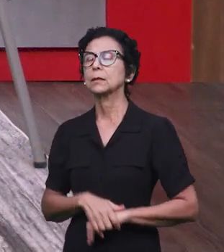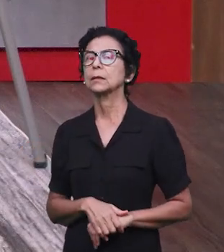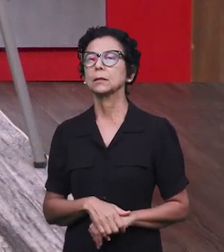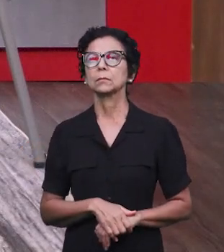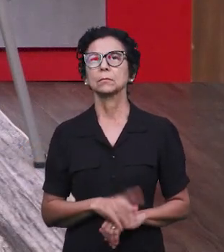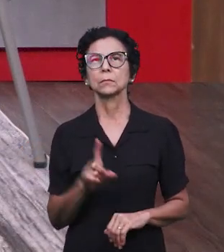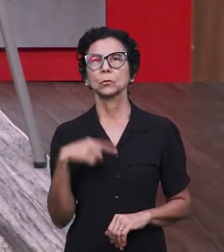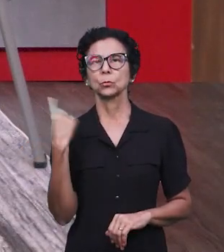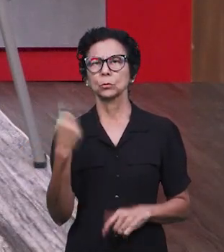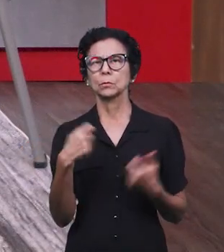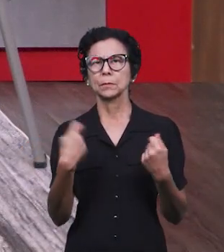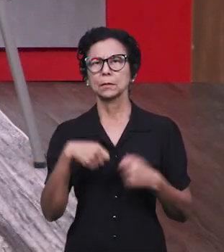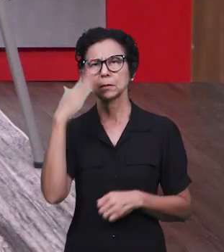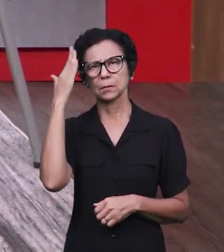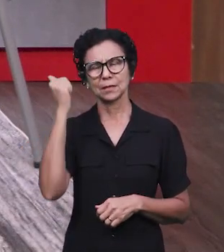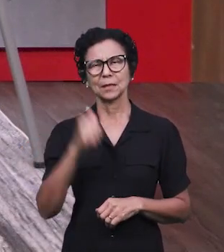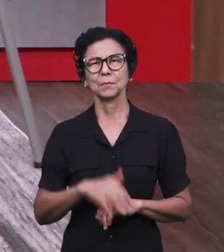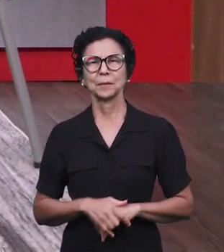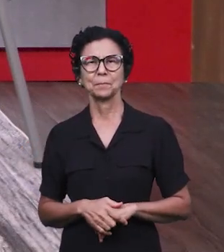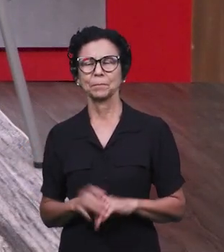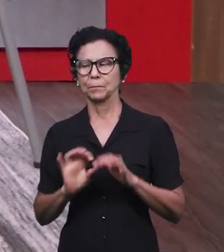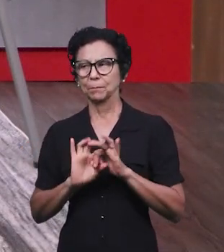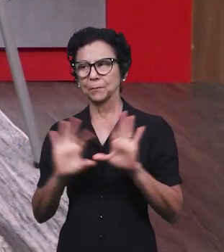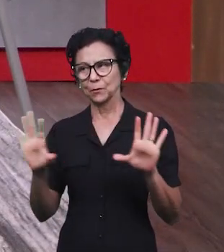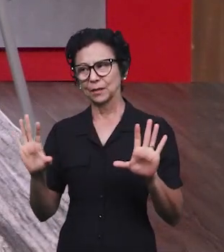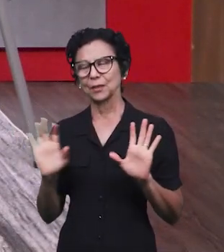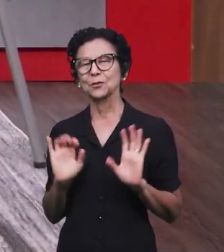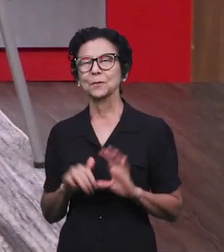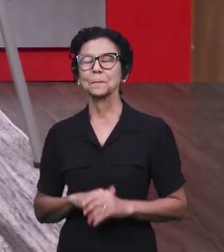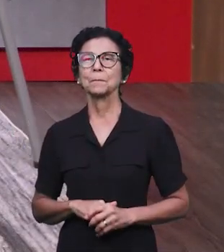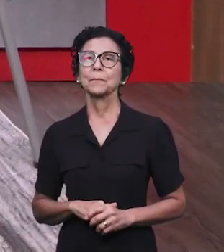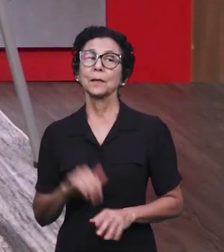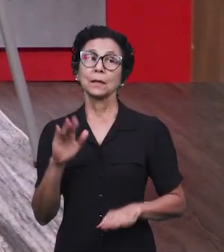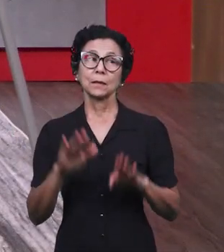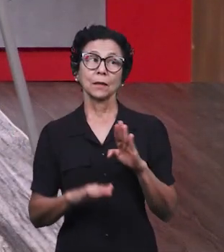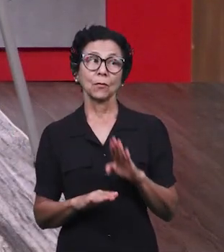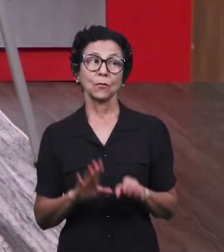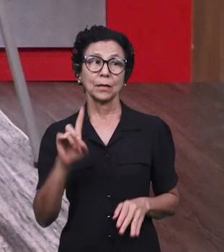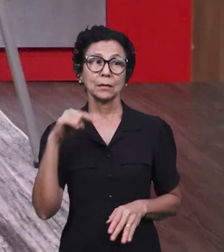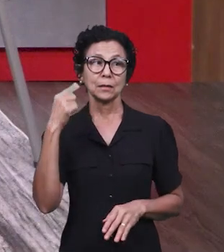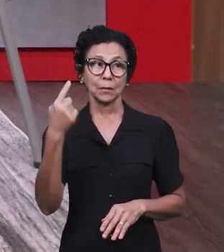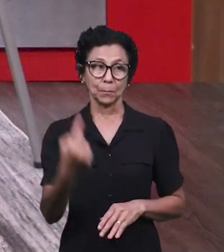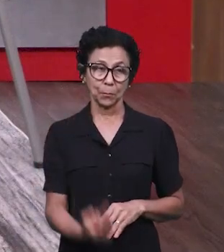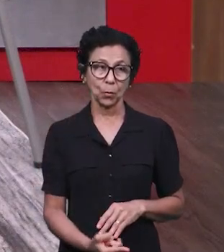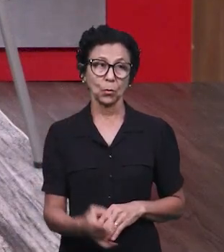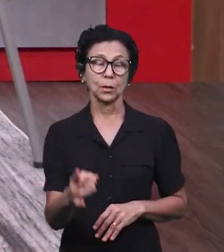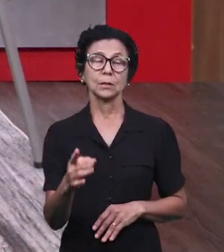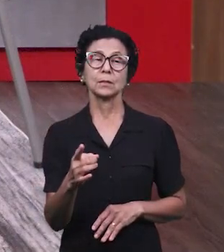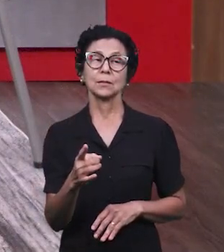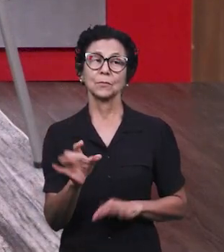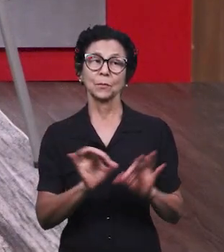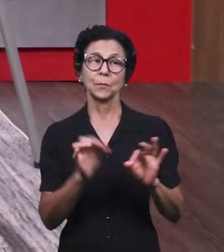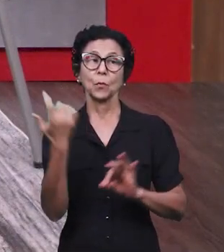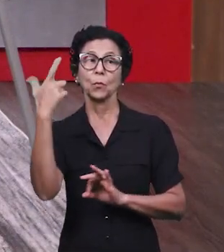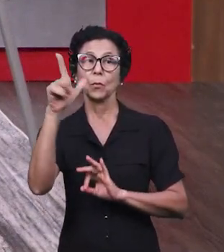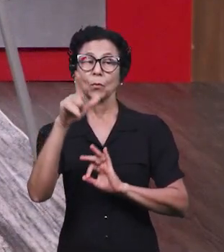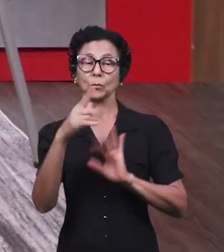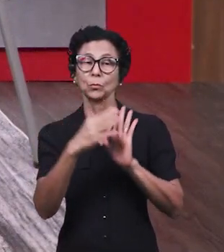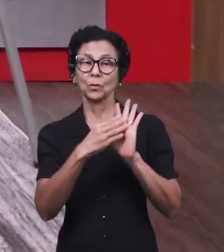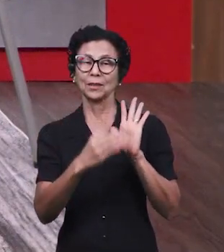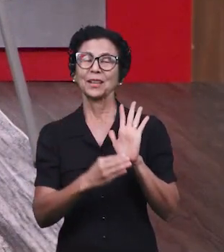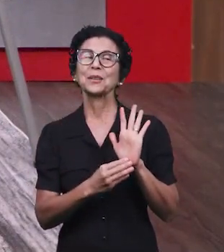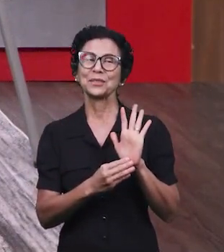disso, estamos sempre à disposição. E provavelmente mais na frente vamos fazer um outro programa que deve ter muito mais coisa aí para